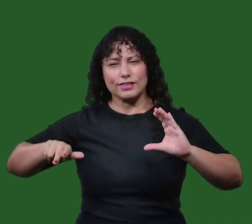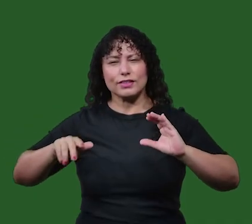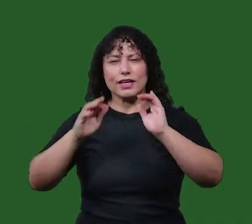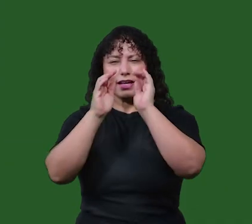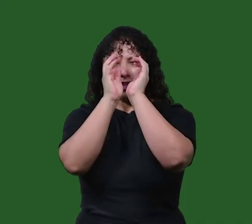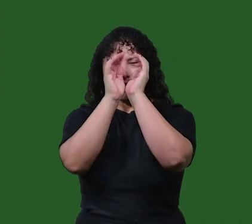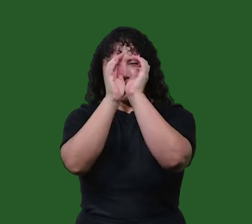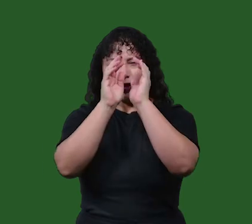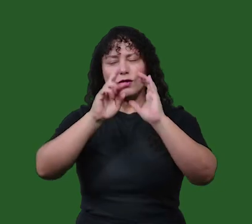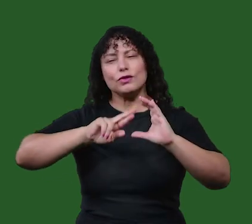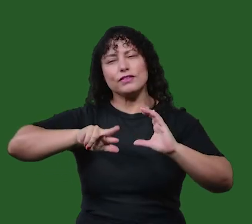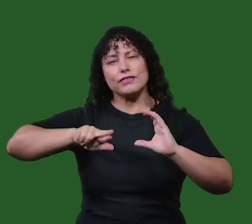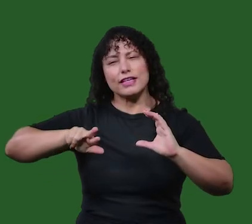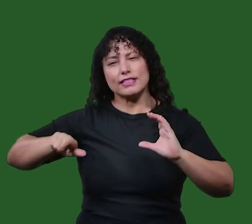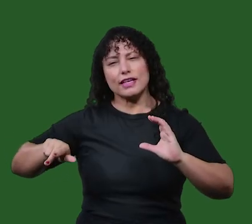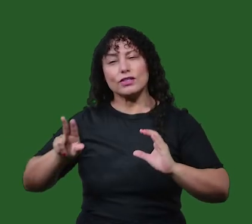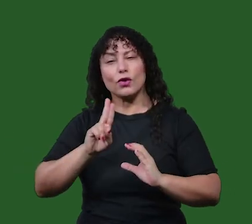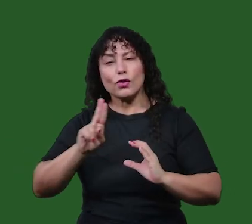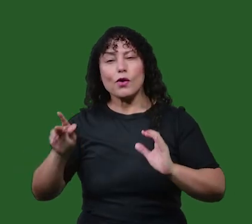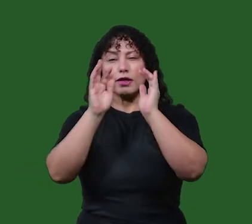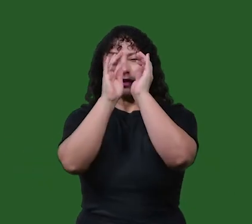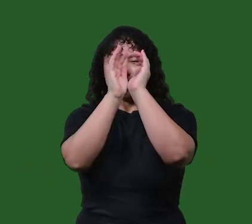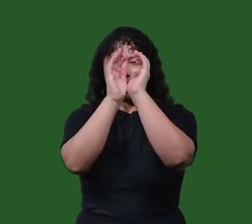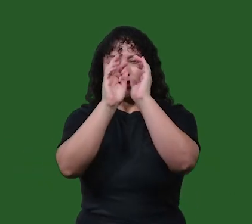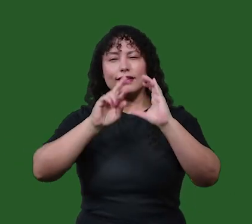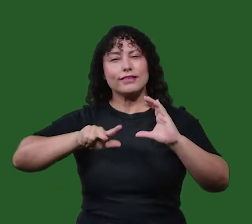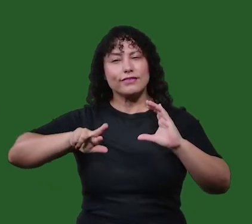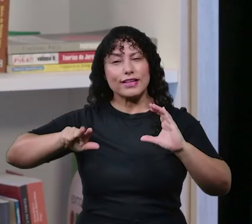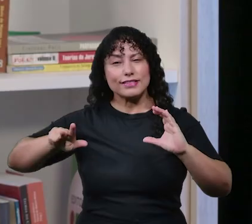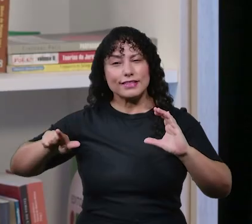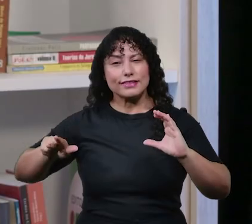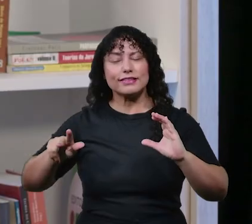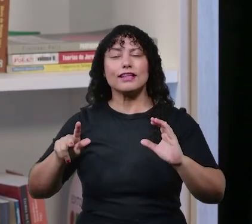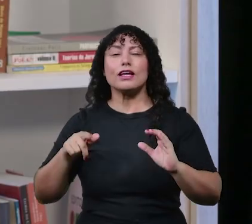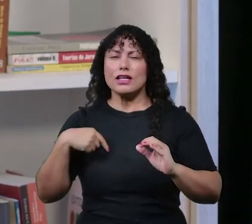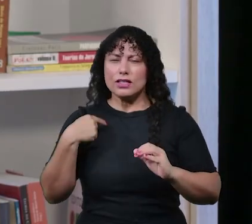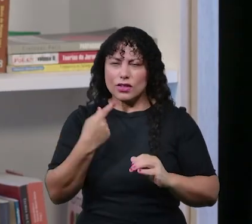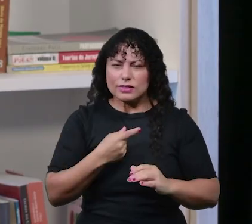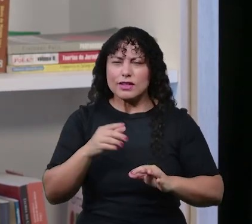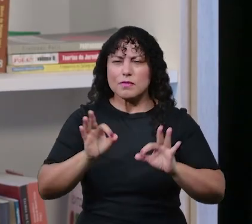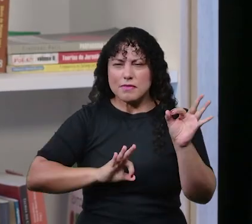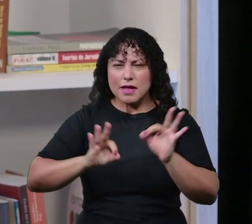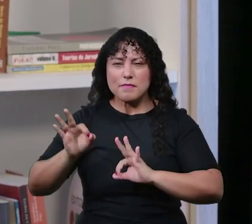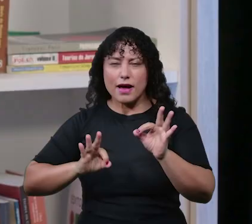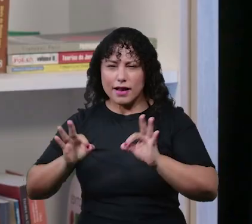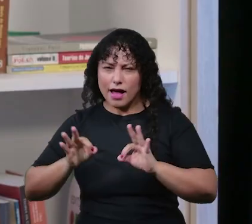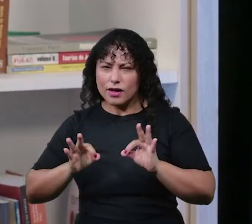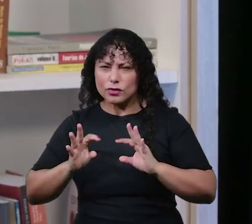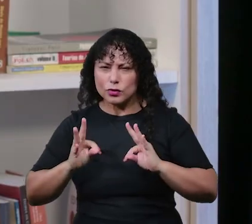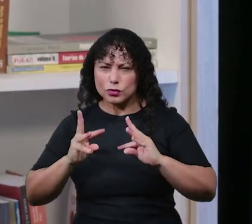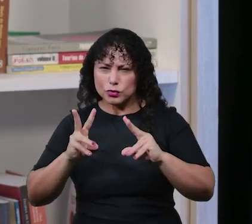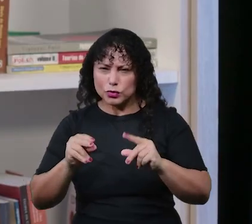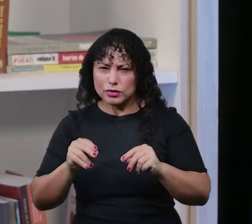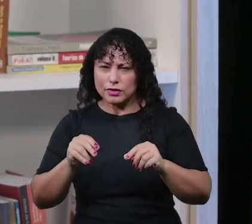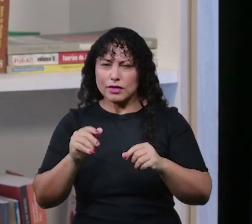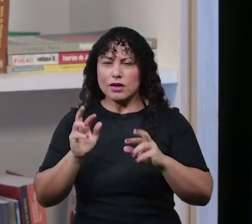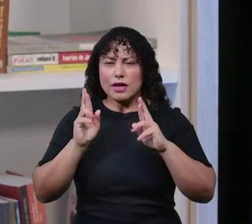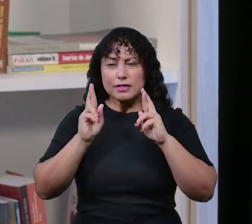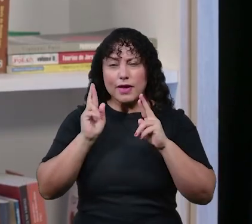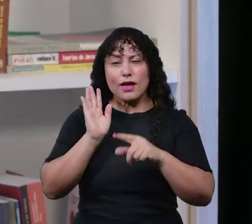neurodiversidade. Neurodiversidade. O nome disso é neurodiversidade. Estamos preparados para lidar com isso?